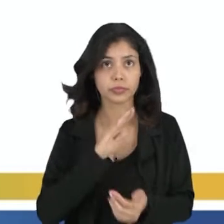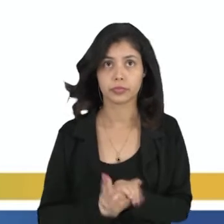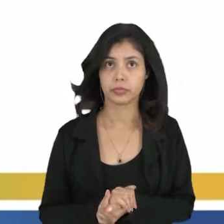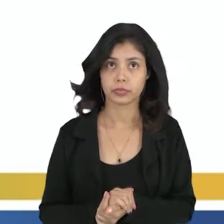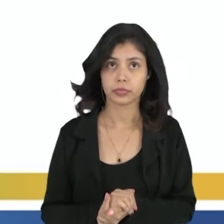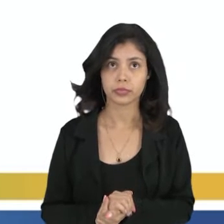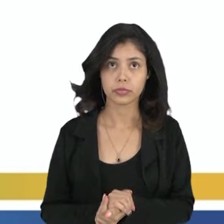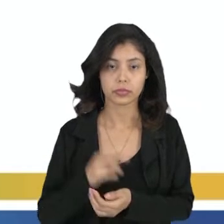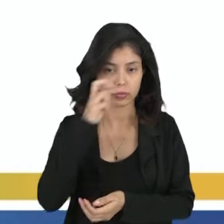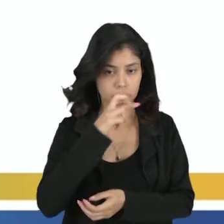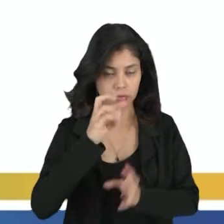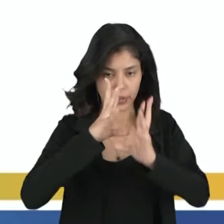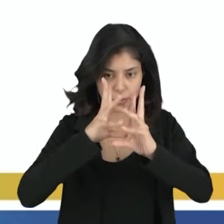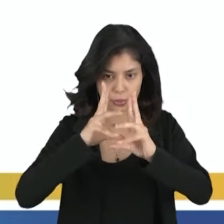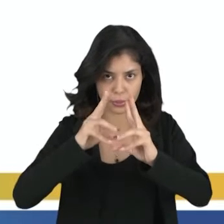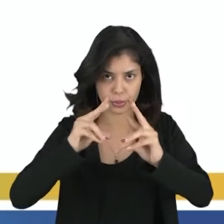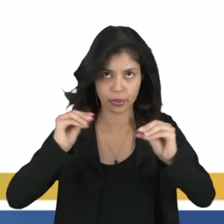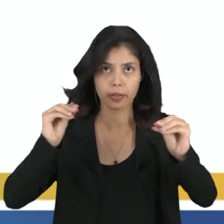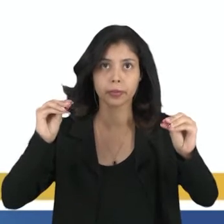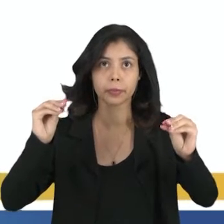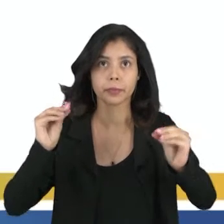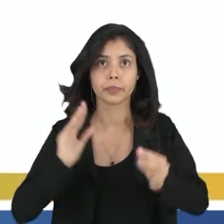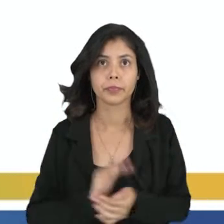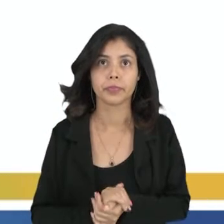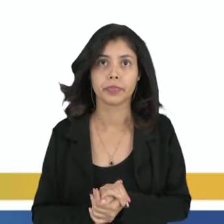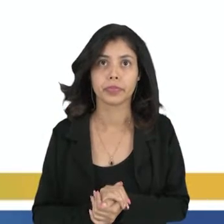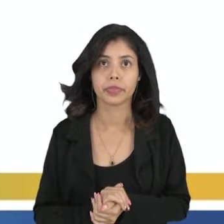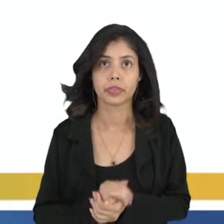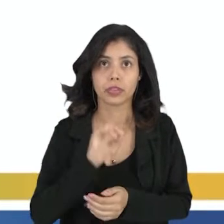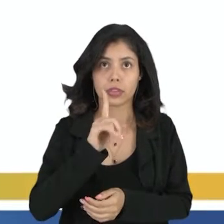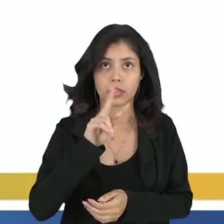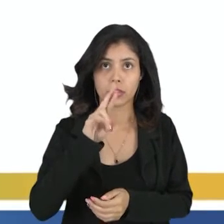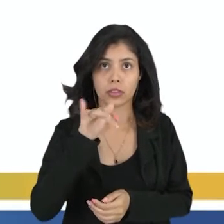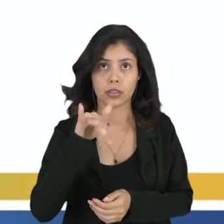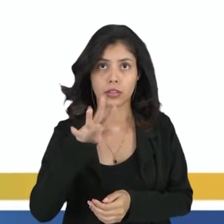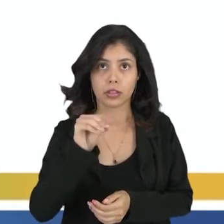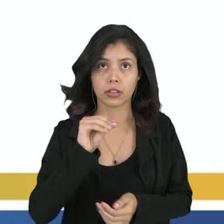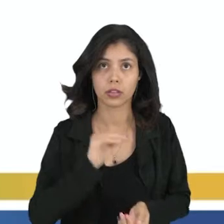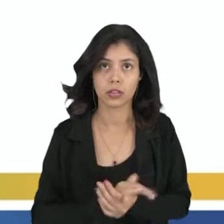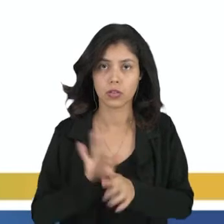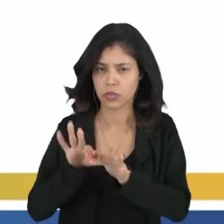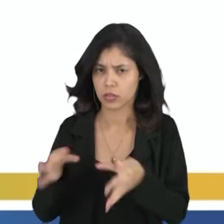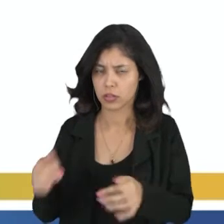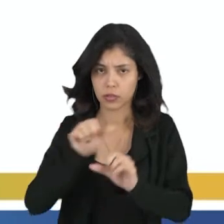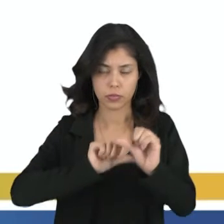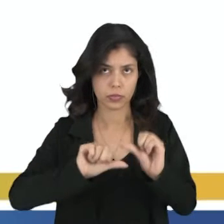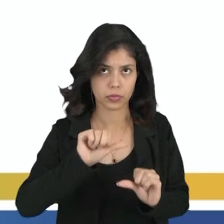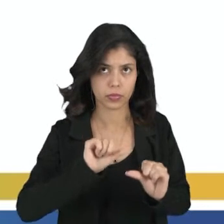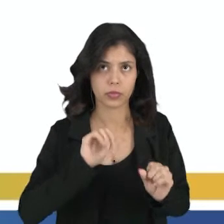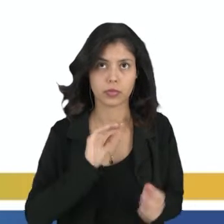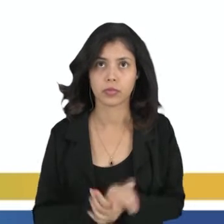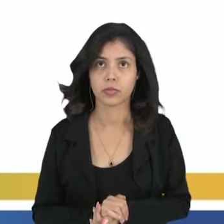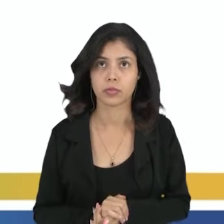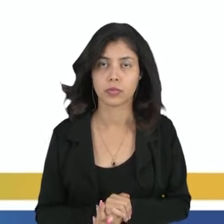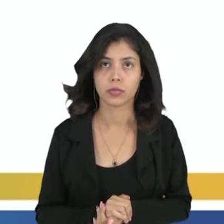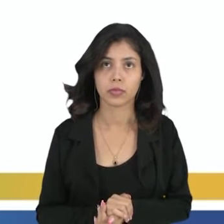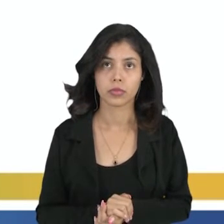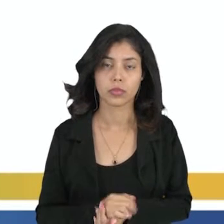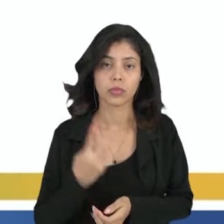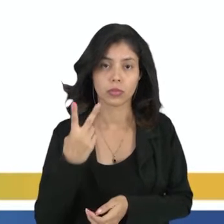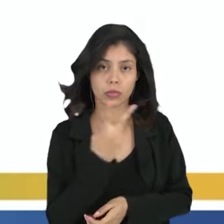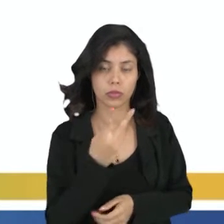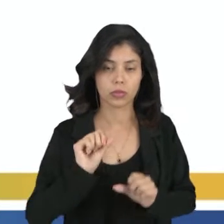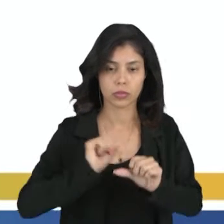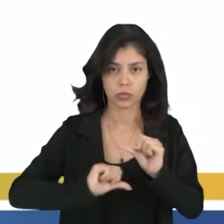adição, análise ou decomposição, deslocamento ou simples troca